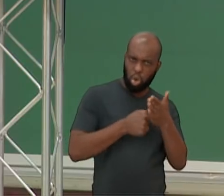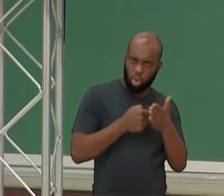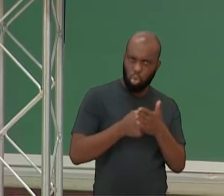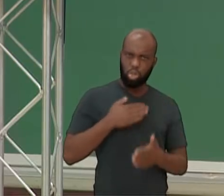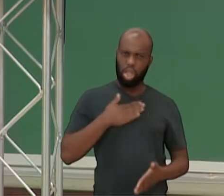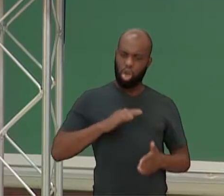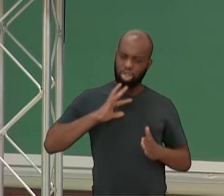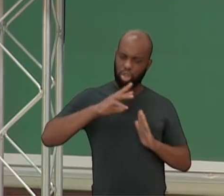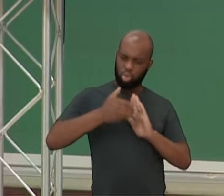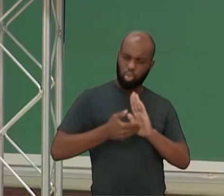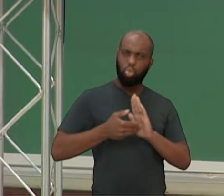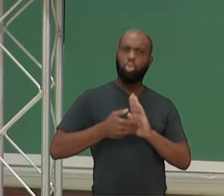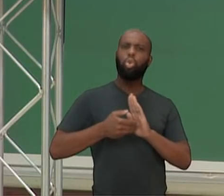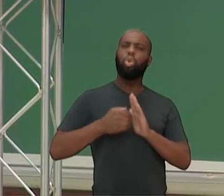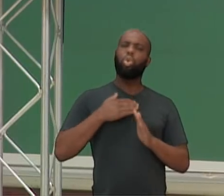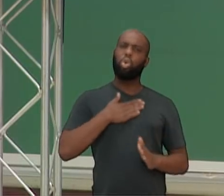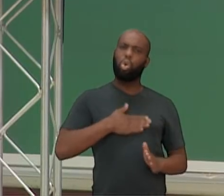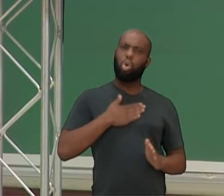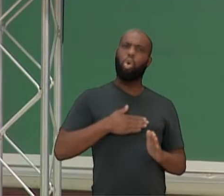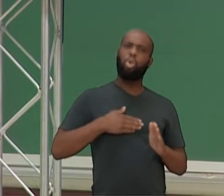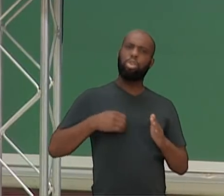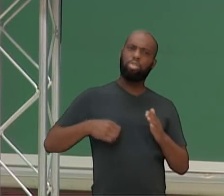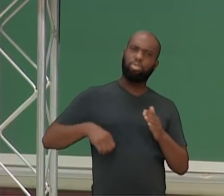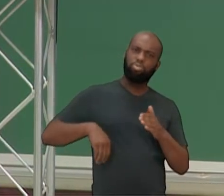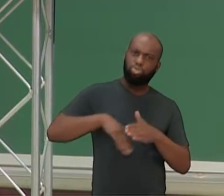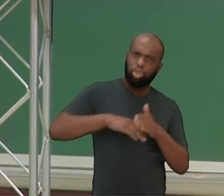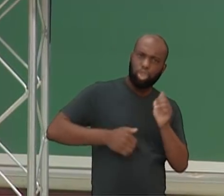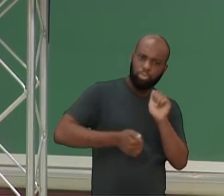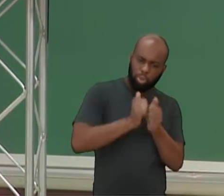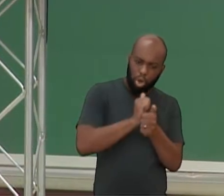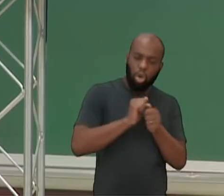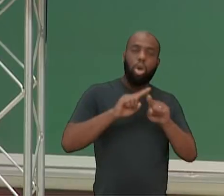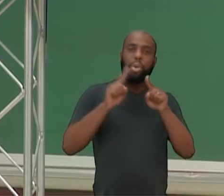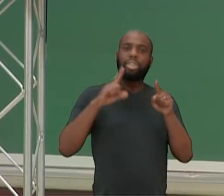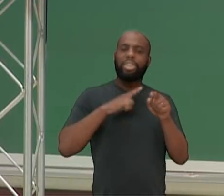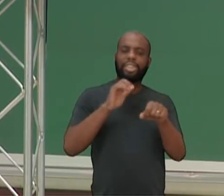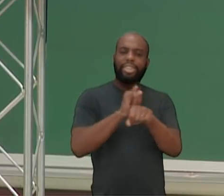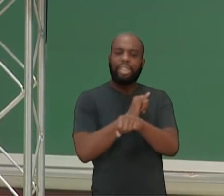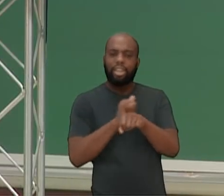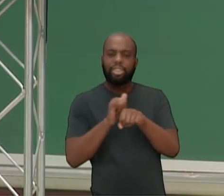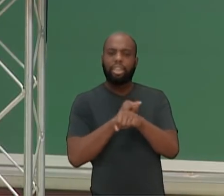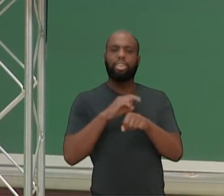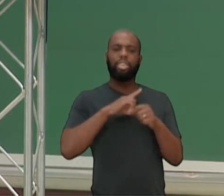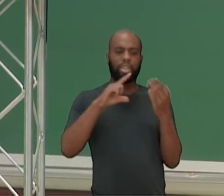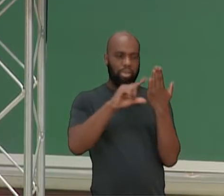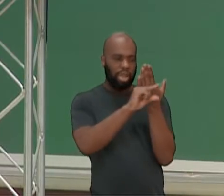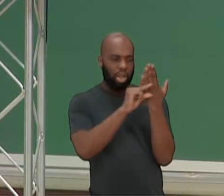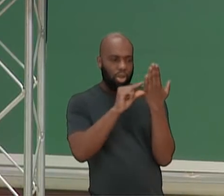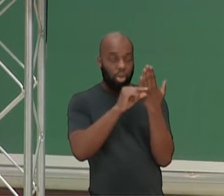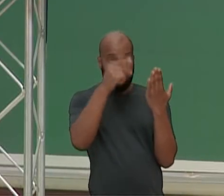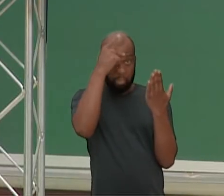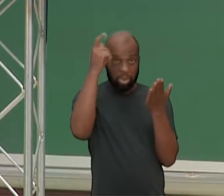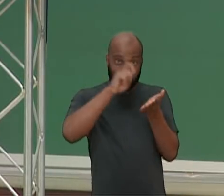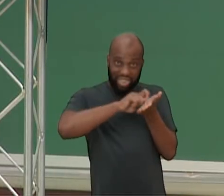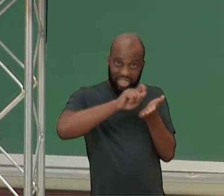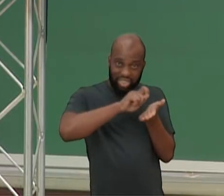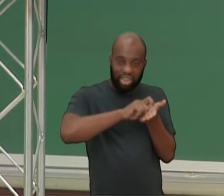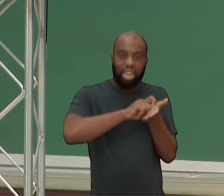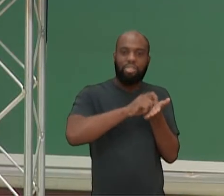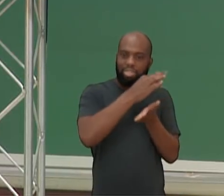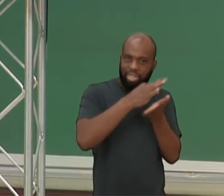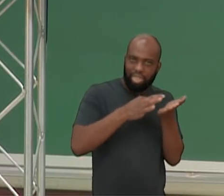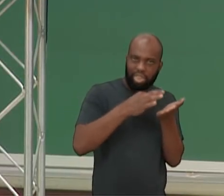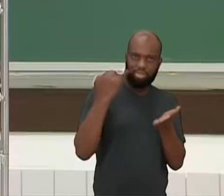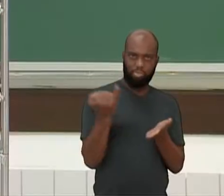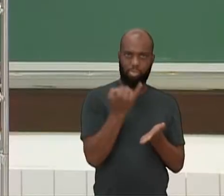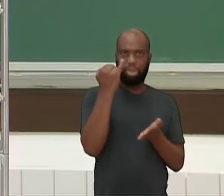dança. Mas nós temos estratégias que a gente vem aprendendo, né, com autores e colegas de profissões,